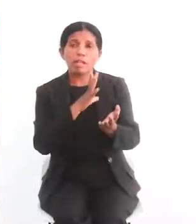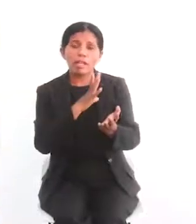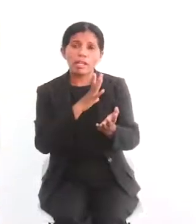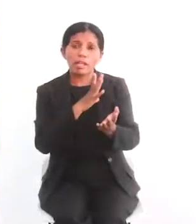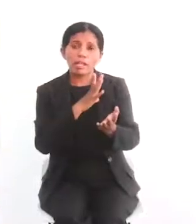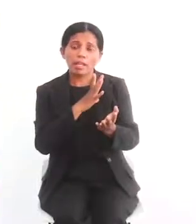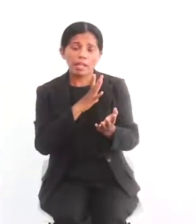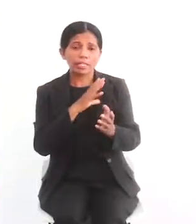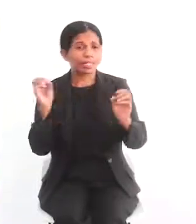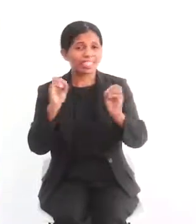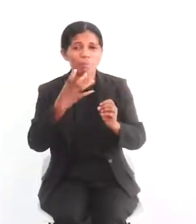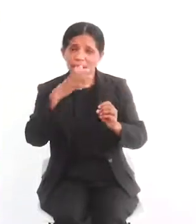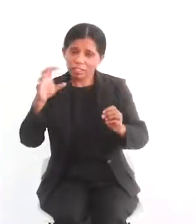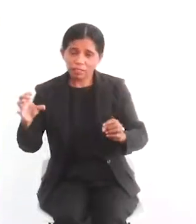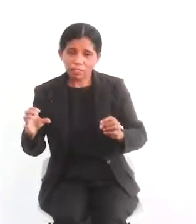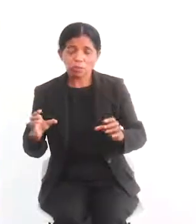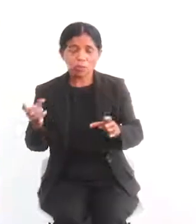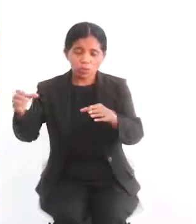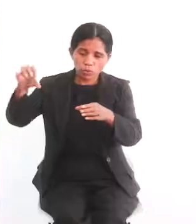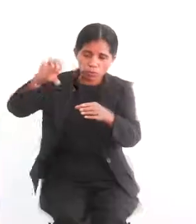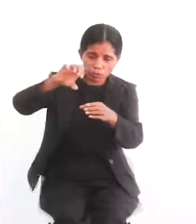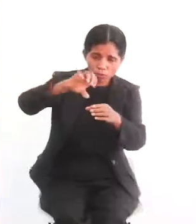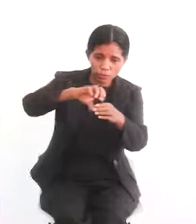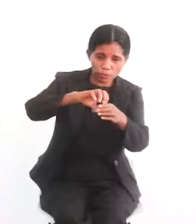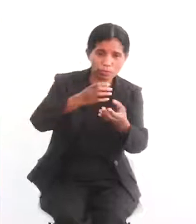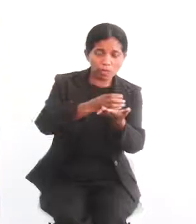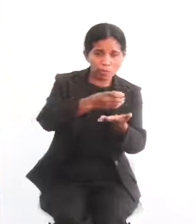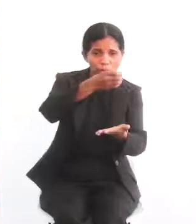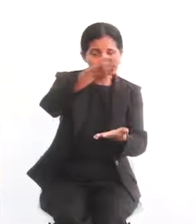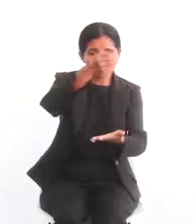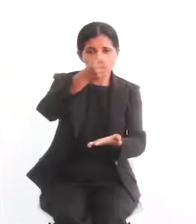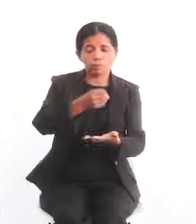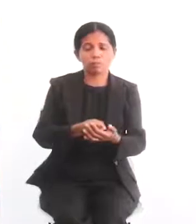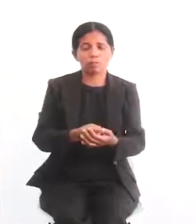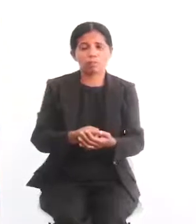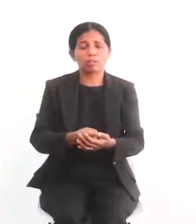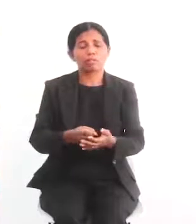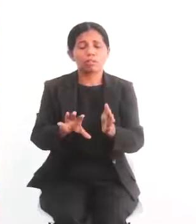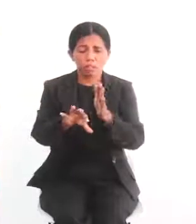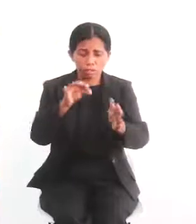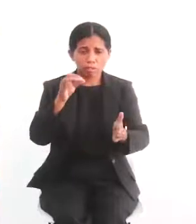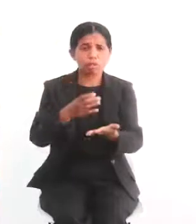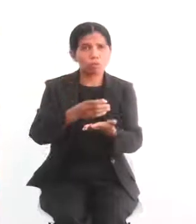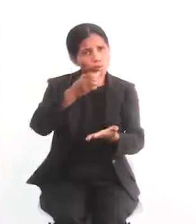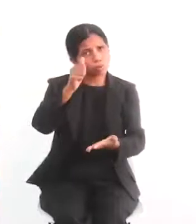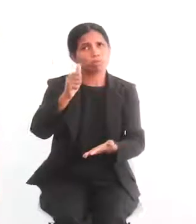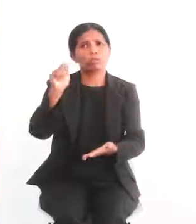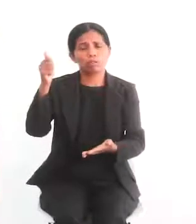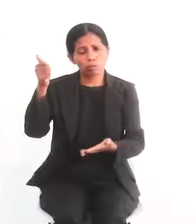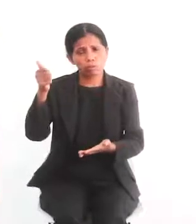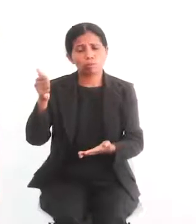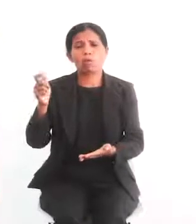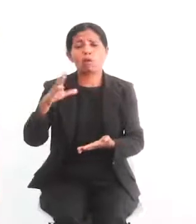Abilai despejou-o para uma garrafa. Por vezes, conseguia encher até 10 ou